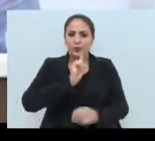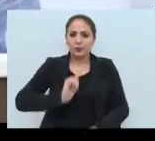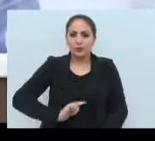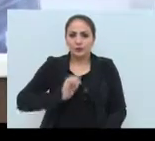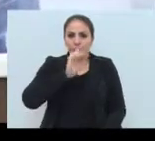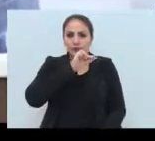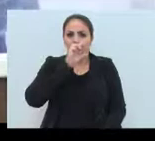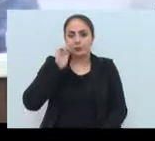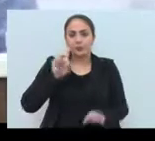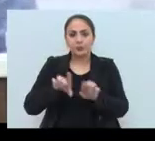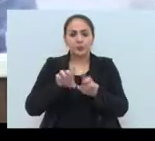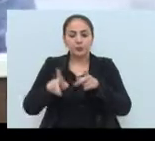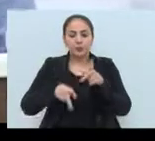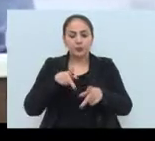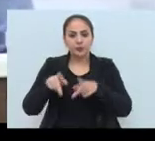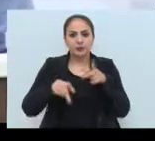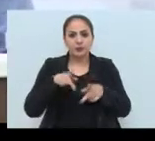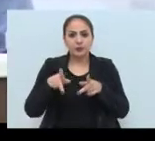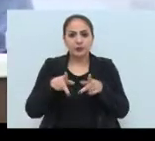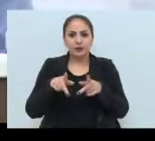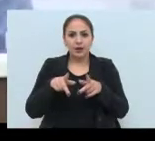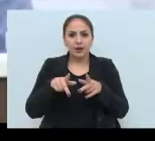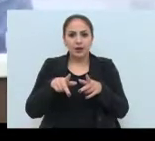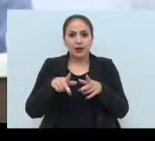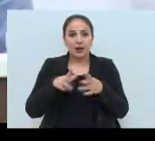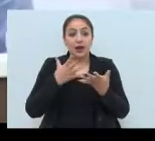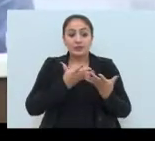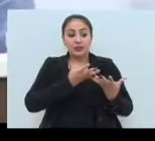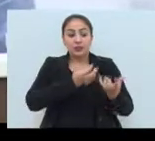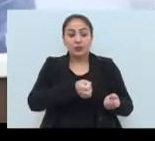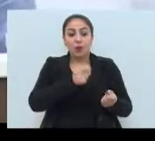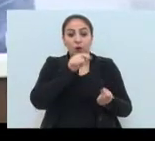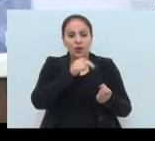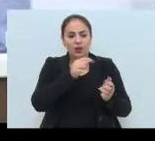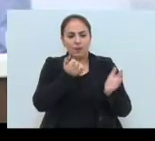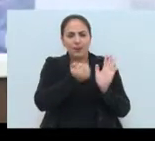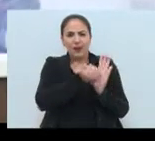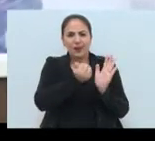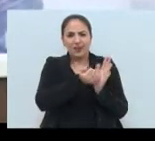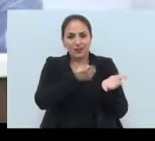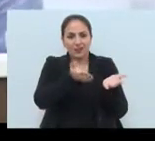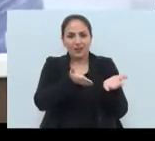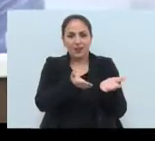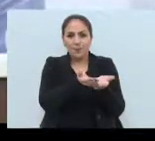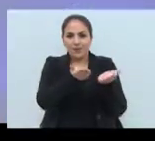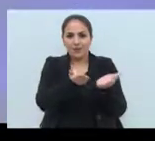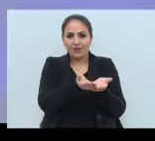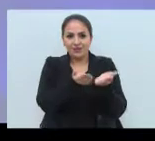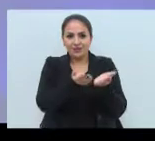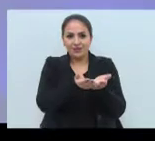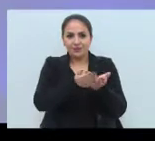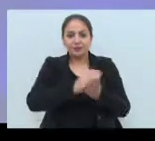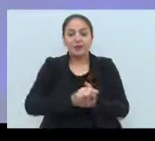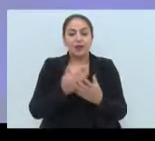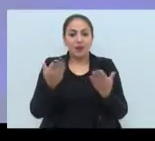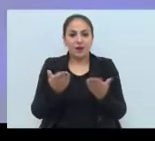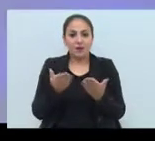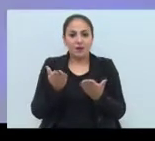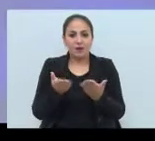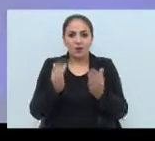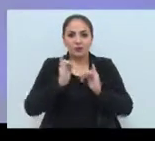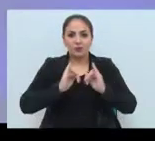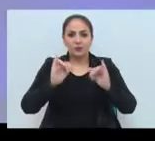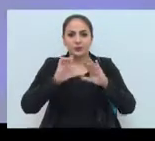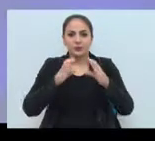a população, de fato, abraçou aquele monumento, de fato, adotou aquele monumento. A partir de agora,